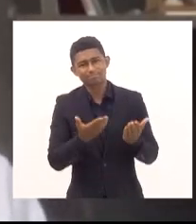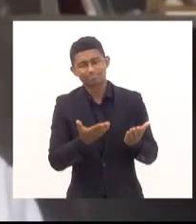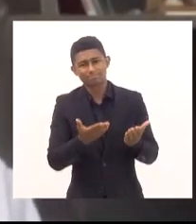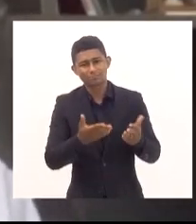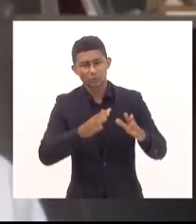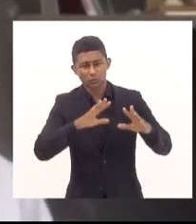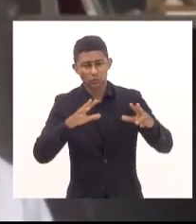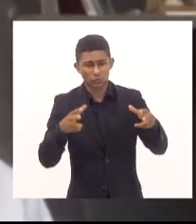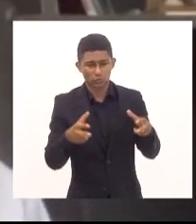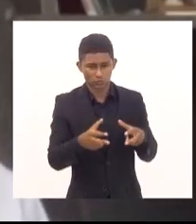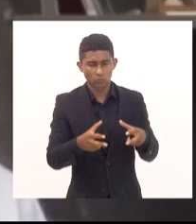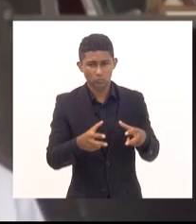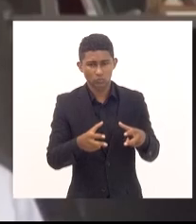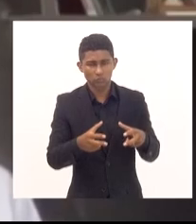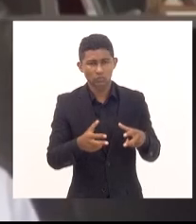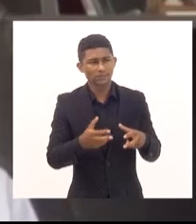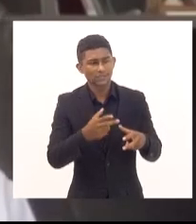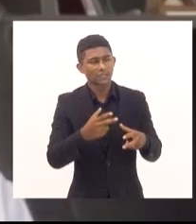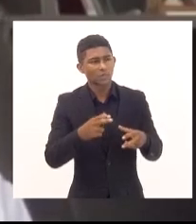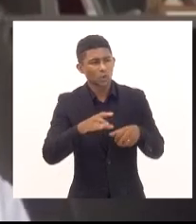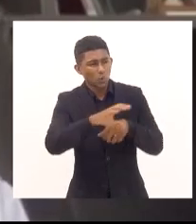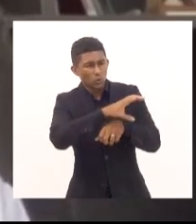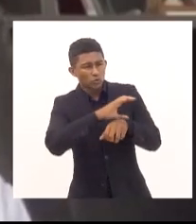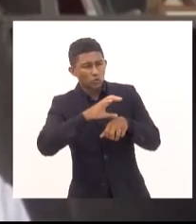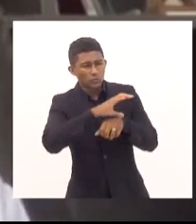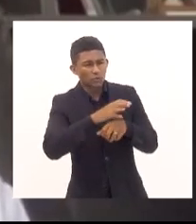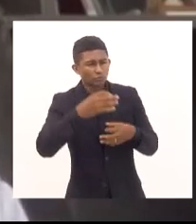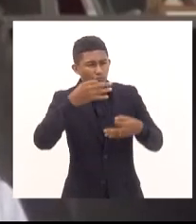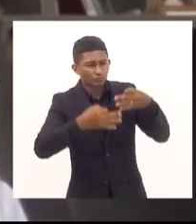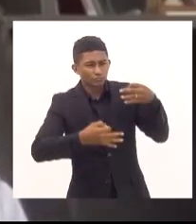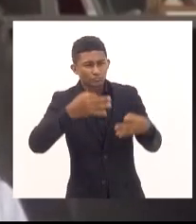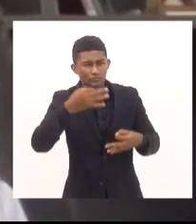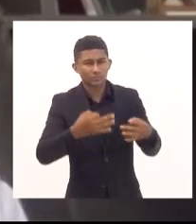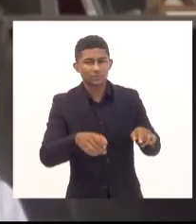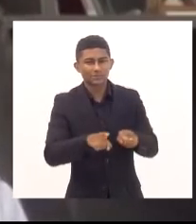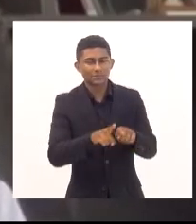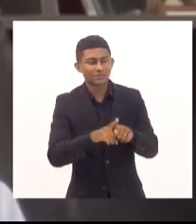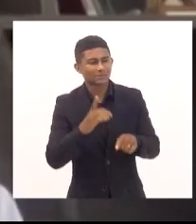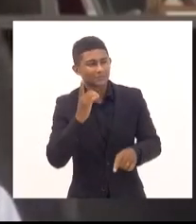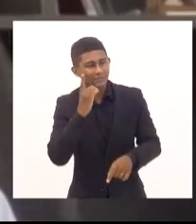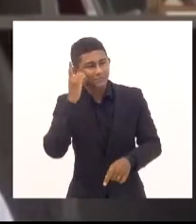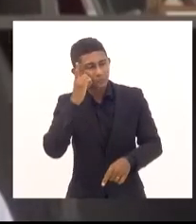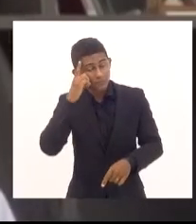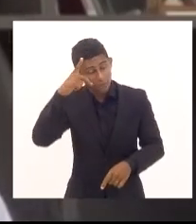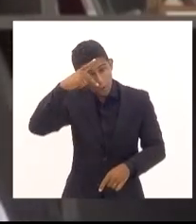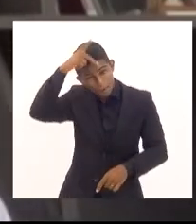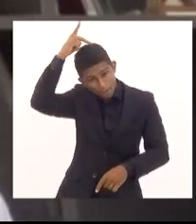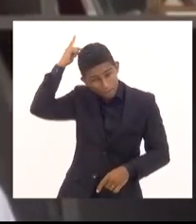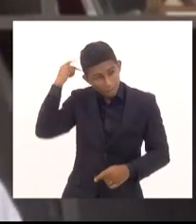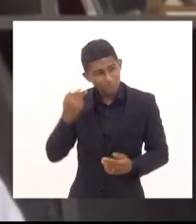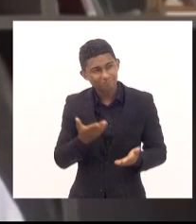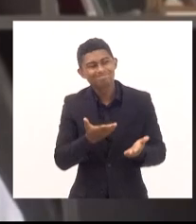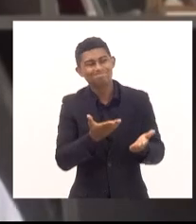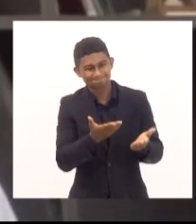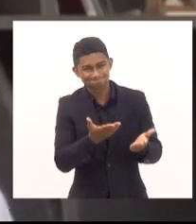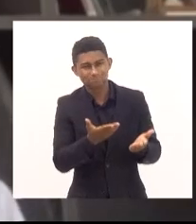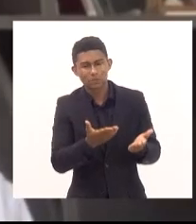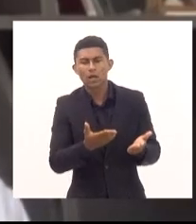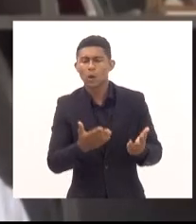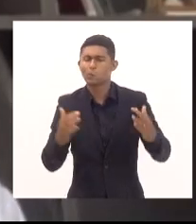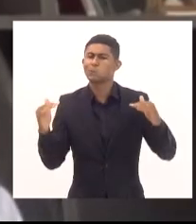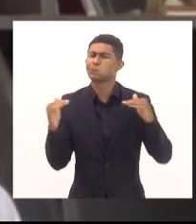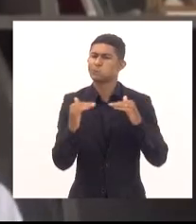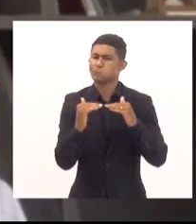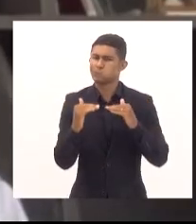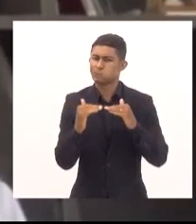Comissão de Constituição e Justiça e do nobre deputado Luiz Paulo, que concordou com